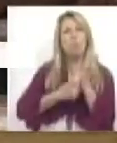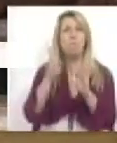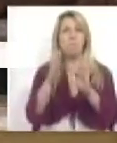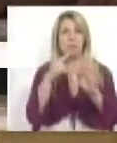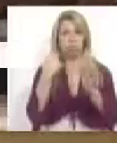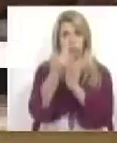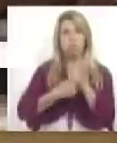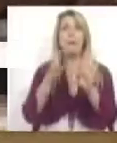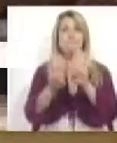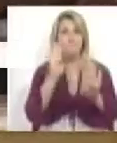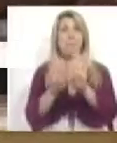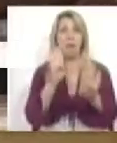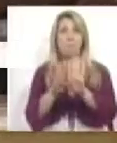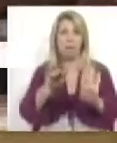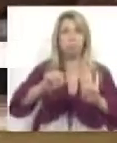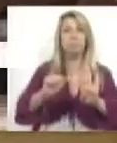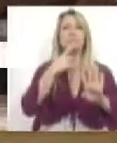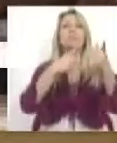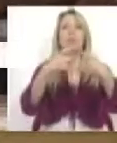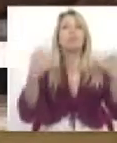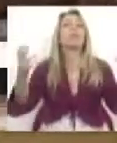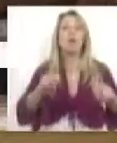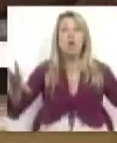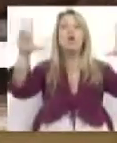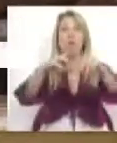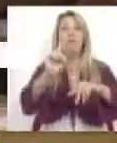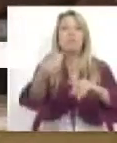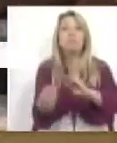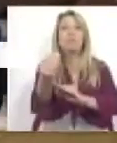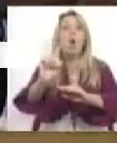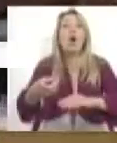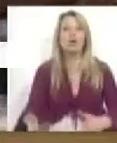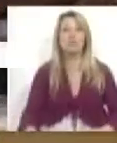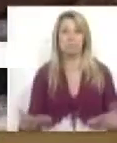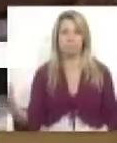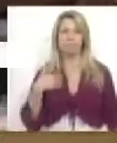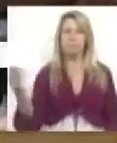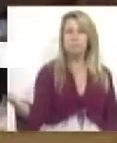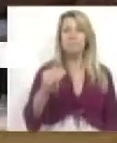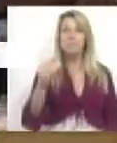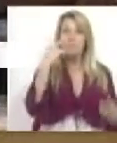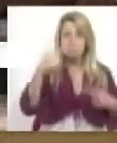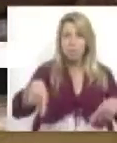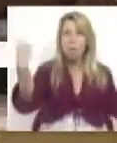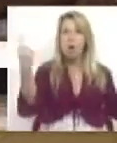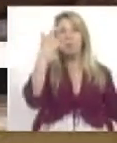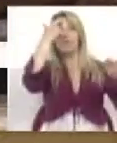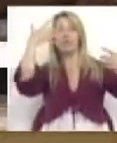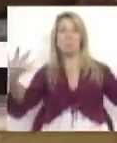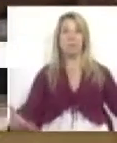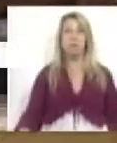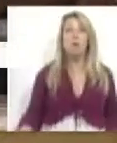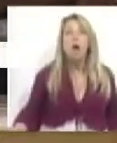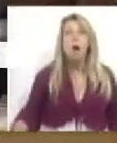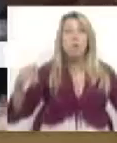mas perguntamos: qual é a novidade? Só a hipocrisia pode justificar a surpresa de quem finge só